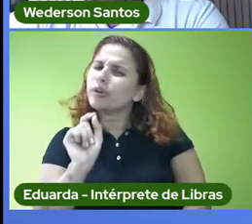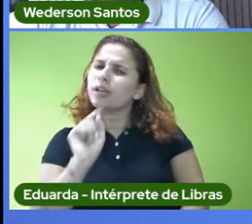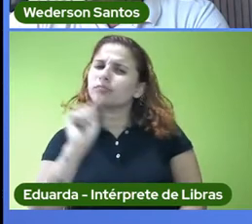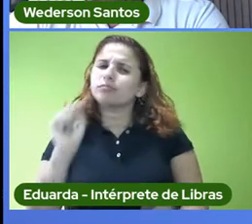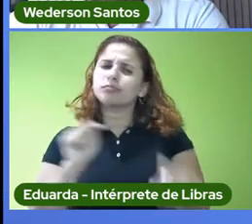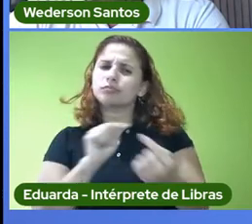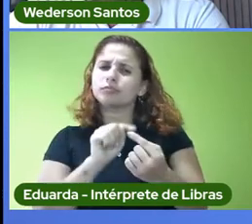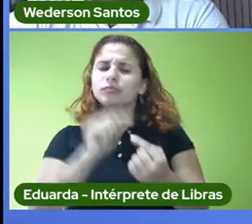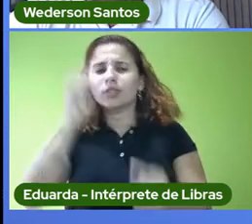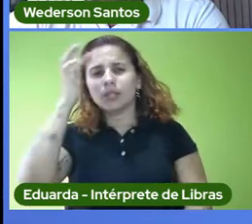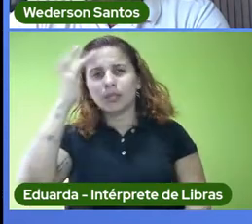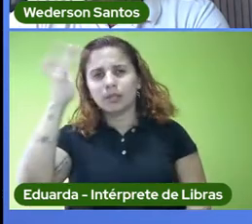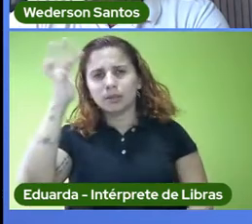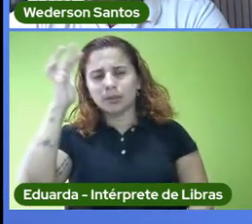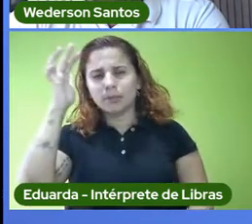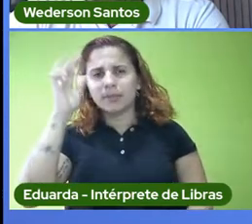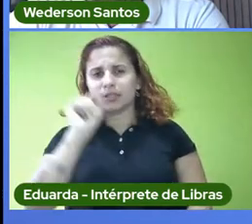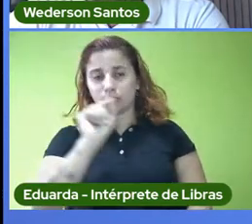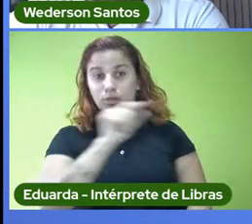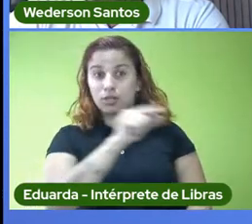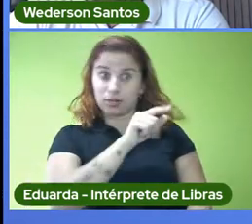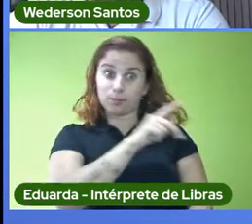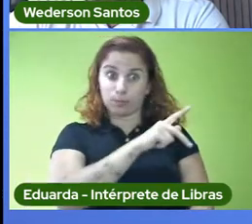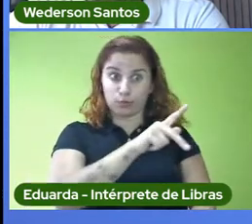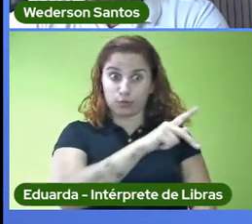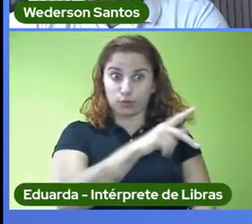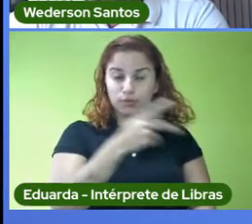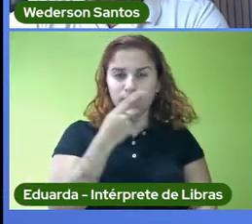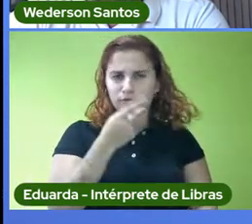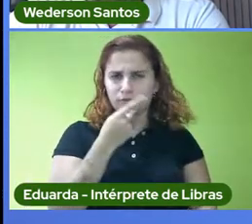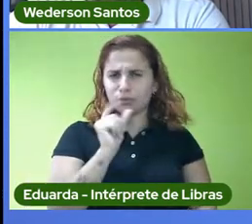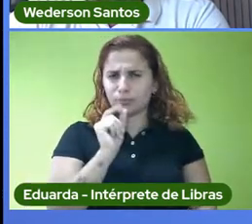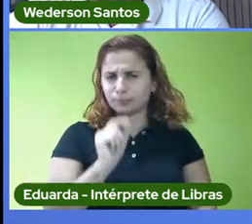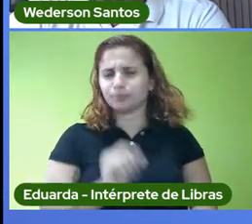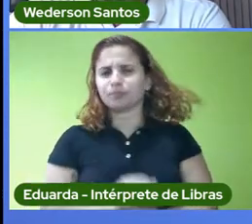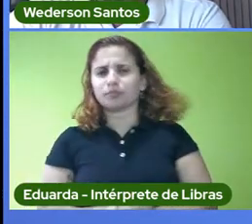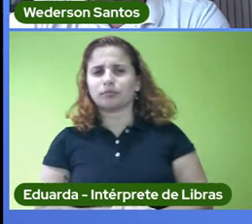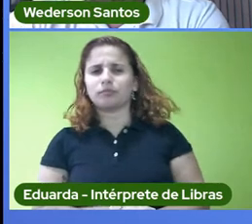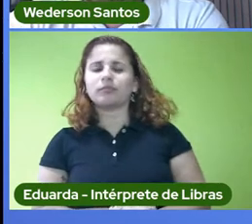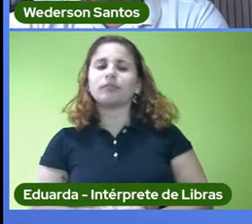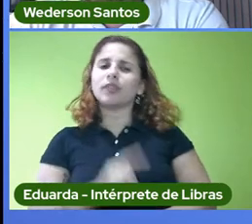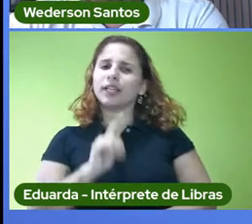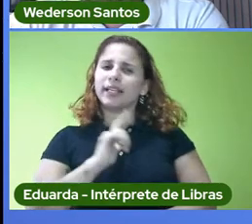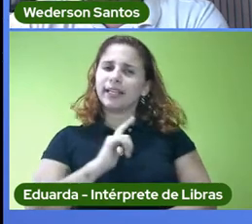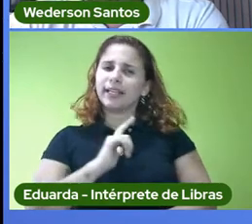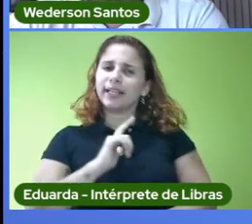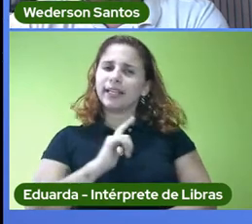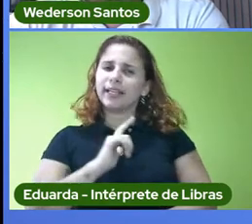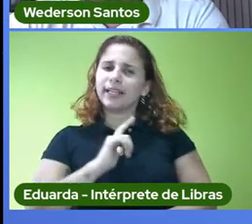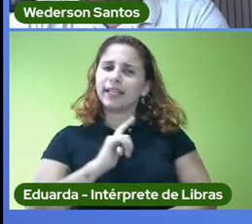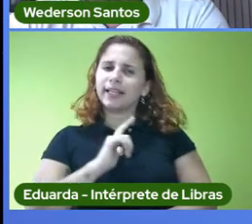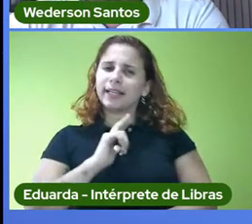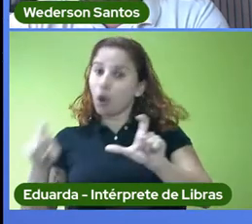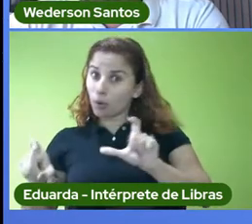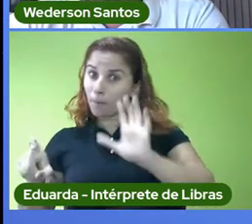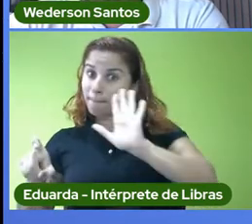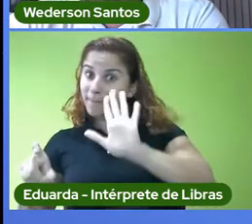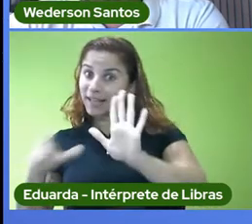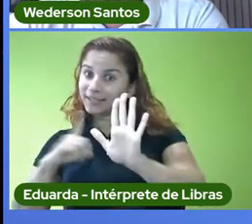professor coloca também, que é essa autonomia com apoio, ou seja, pensar